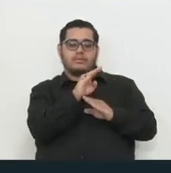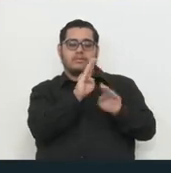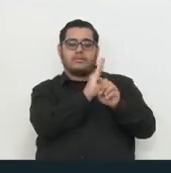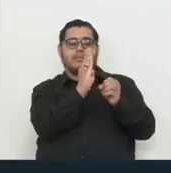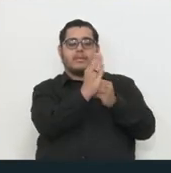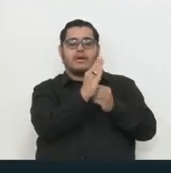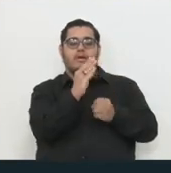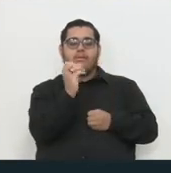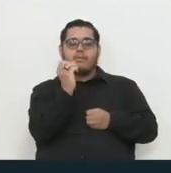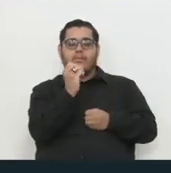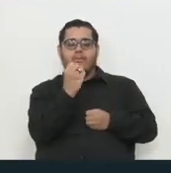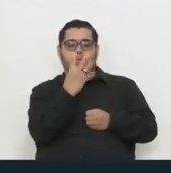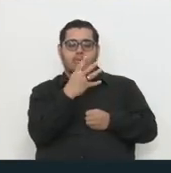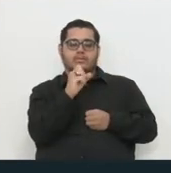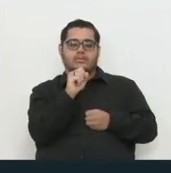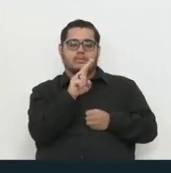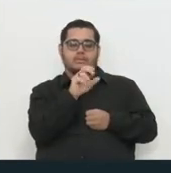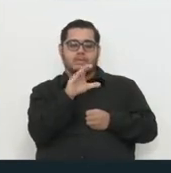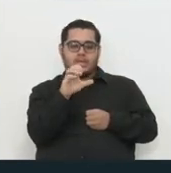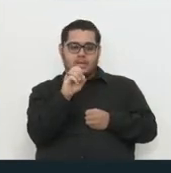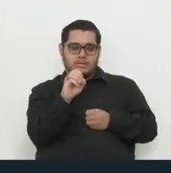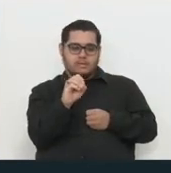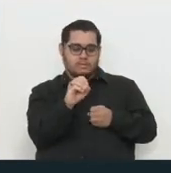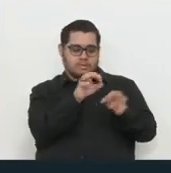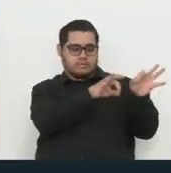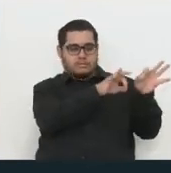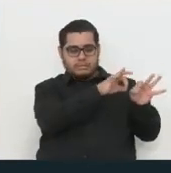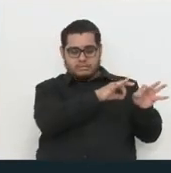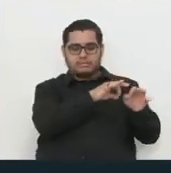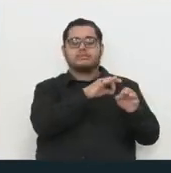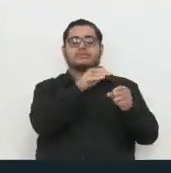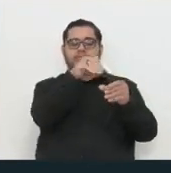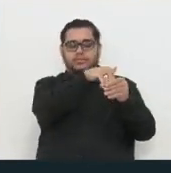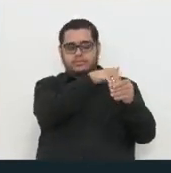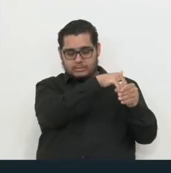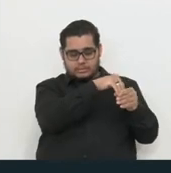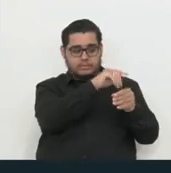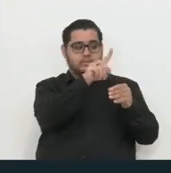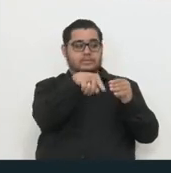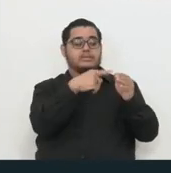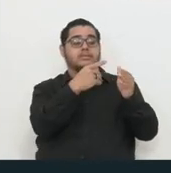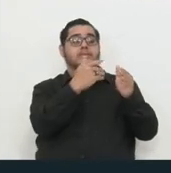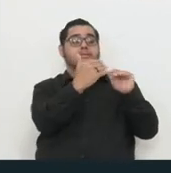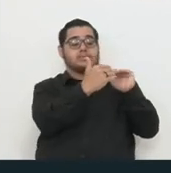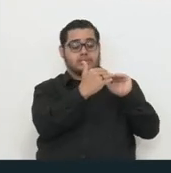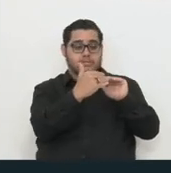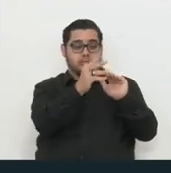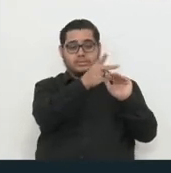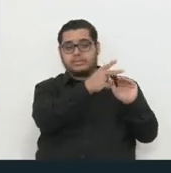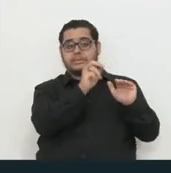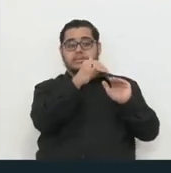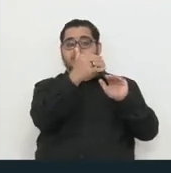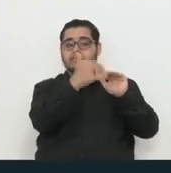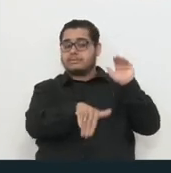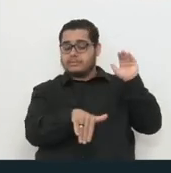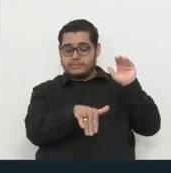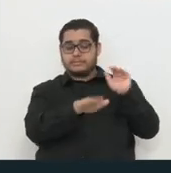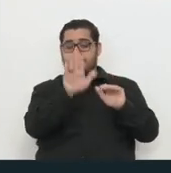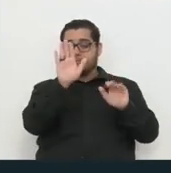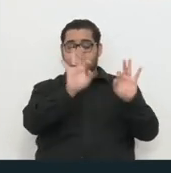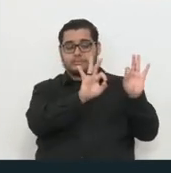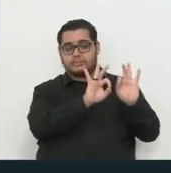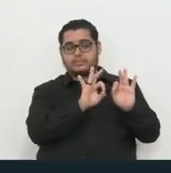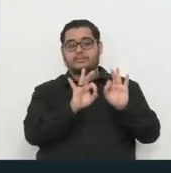Bonsucesso em discussão encerrada a discussão em votação os vereadores estão os contratos se manifestem